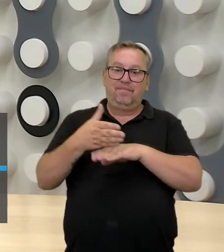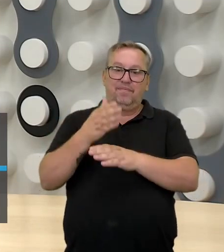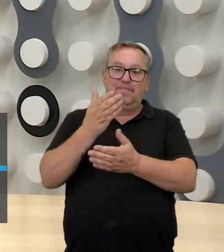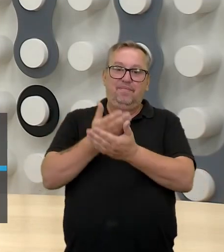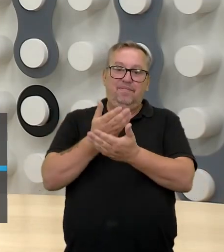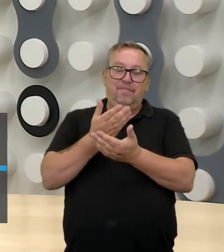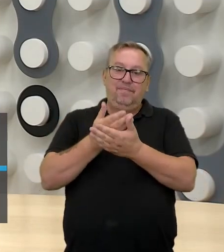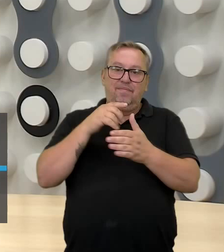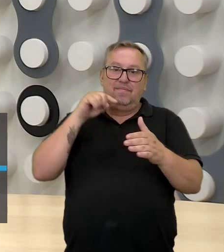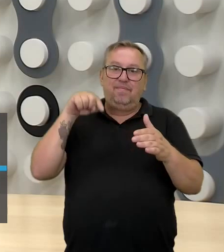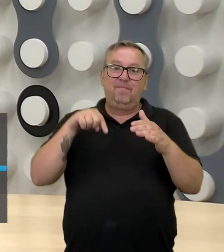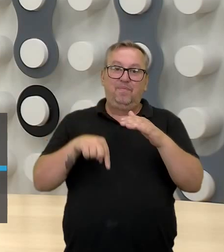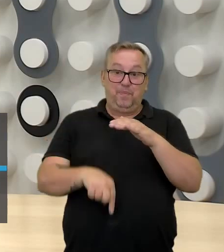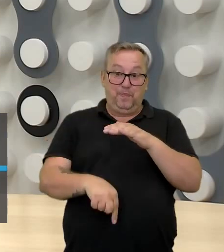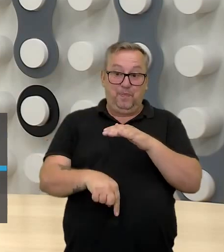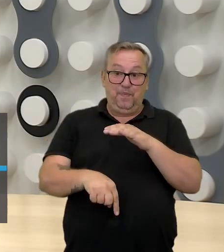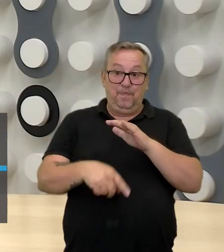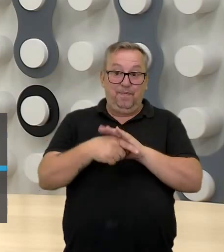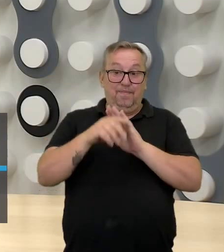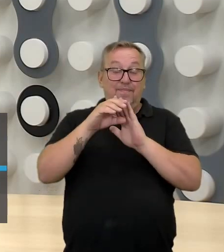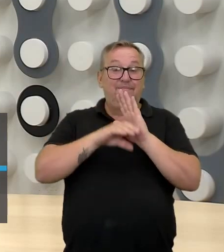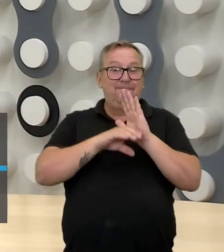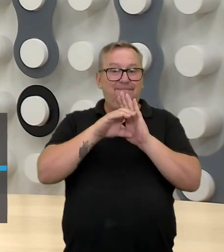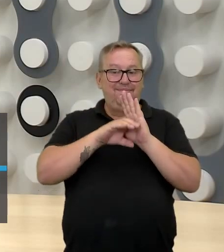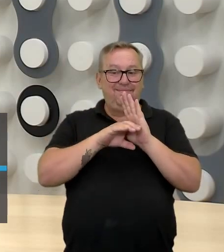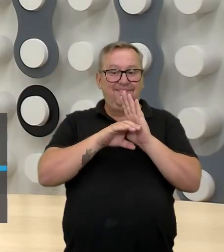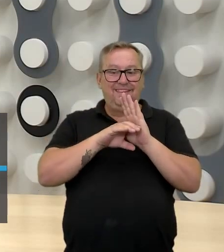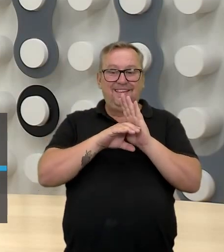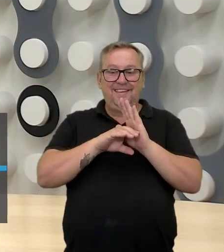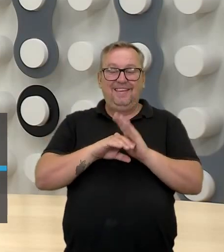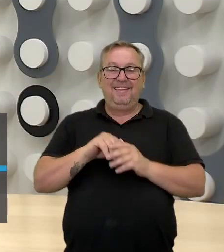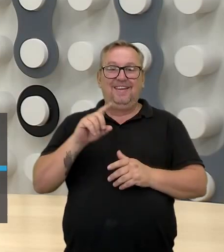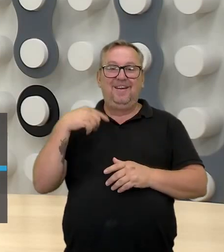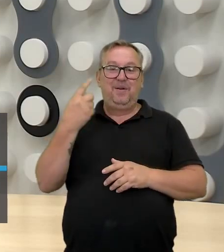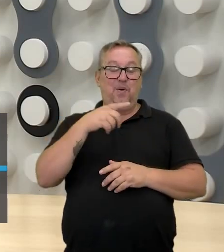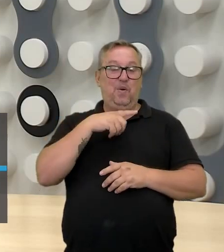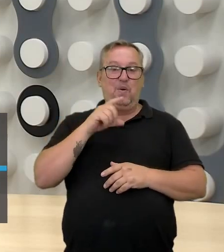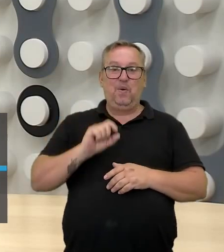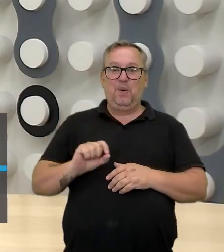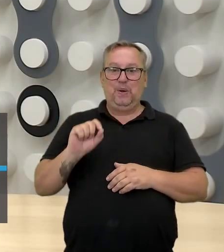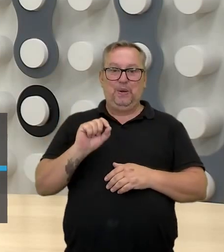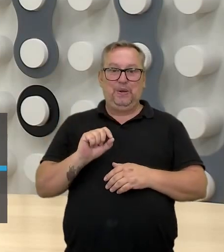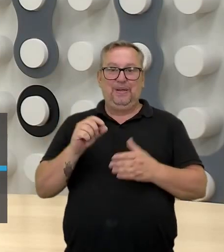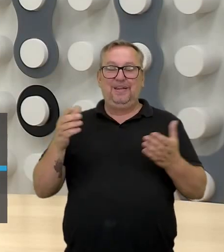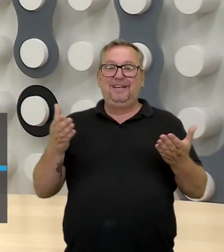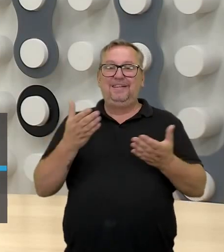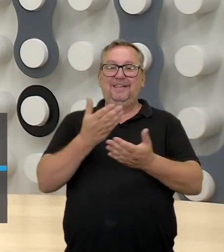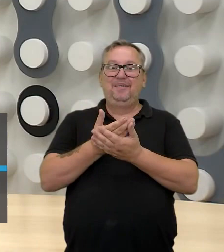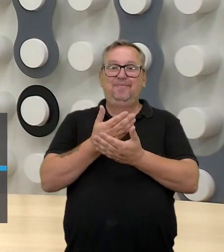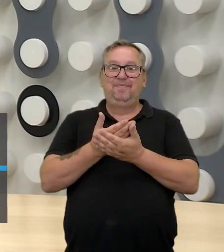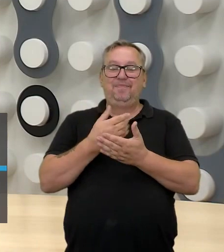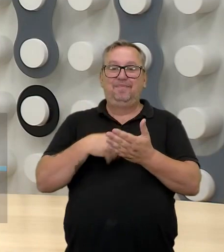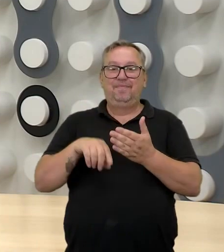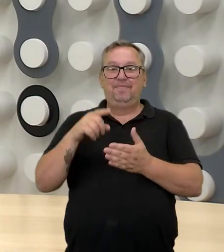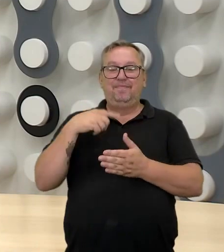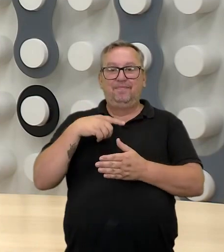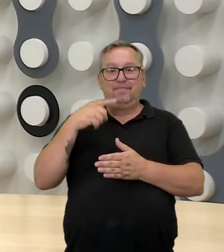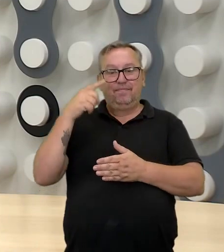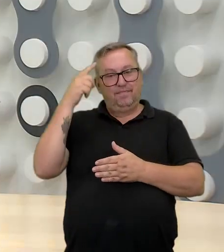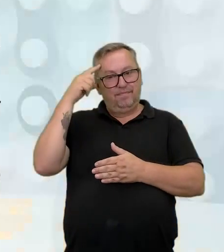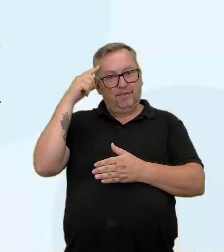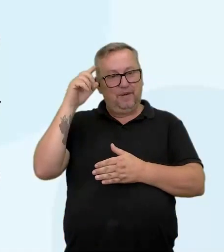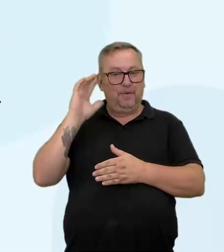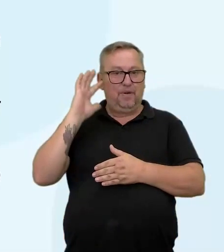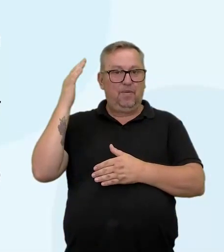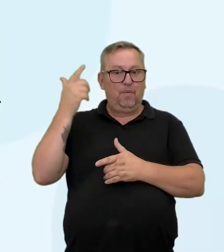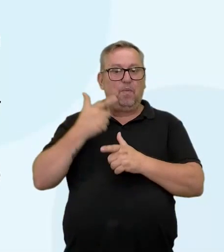dos aprofundamentos curriculares. Tudo bem? Bom, o que nós estamos aí, né? A aula de hoje é o pensamento e resolução de